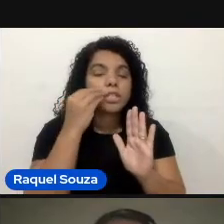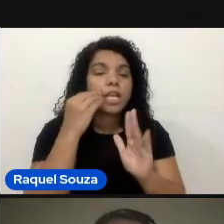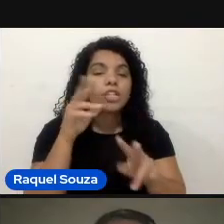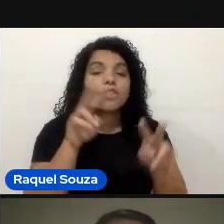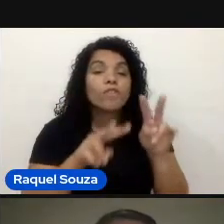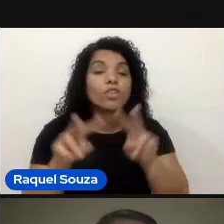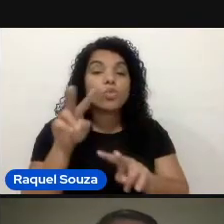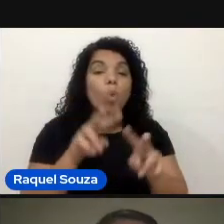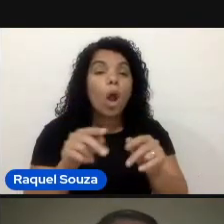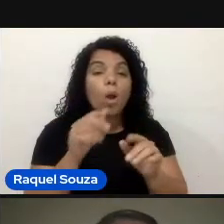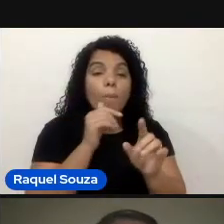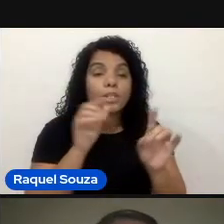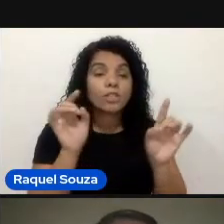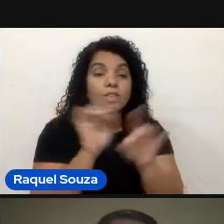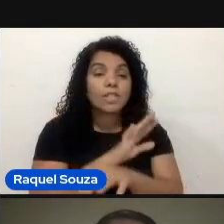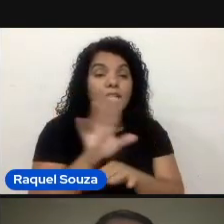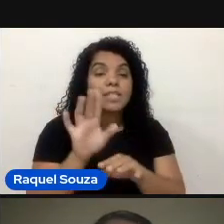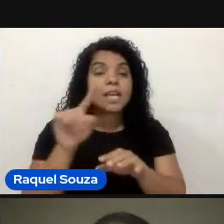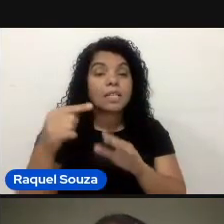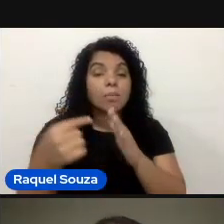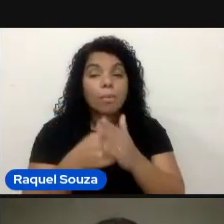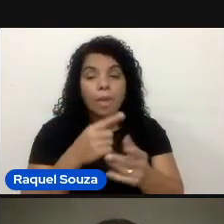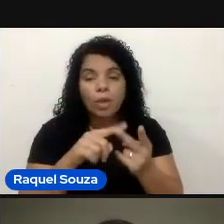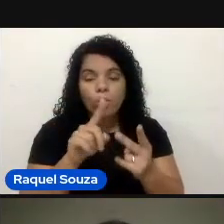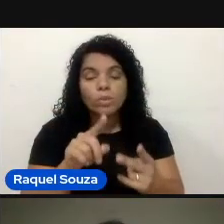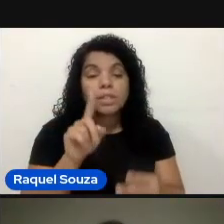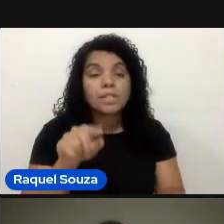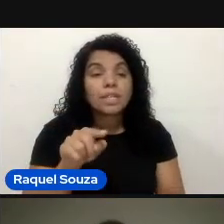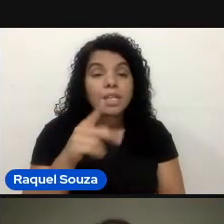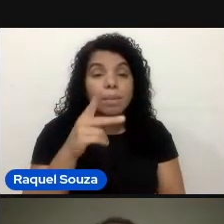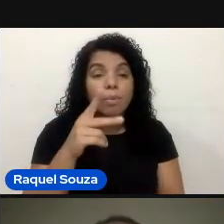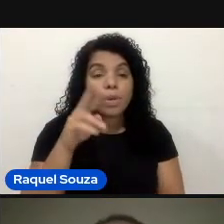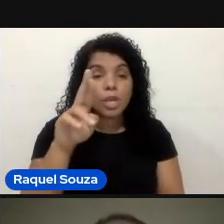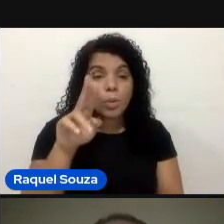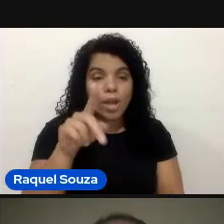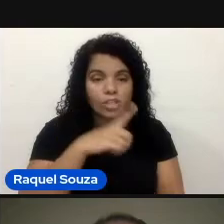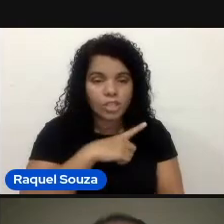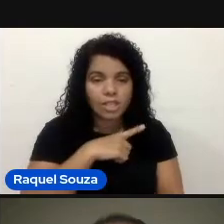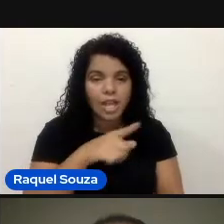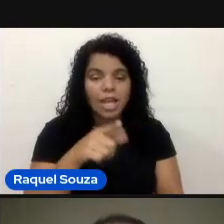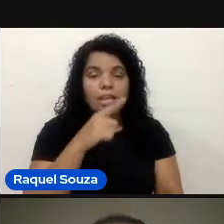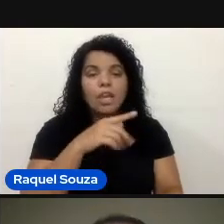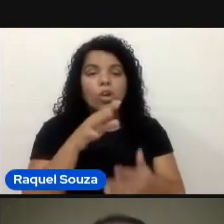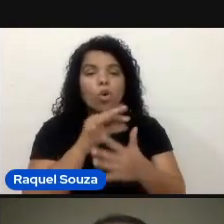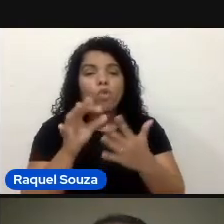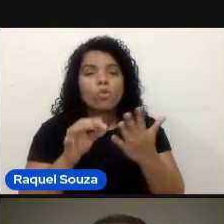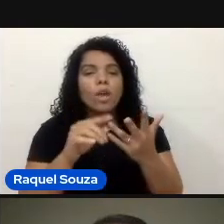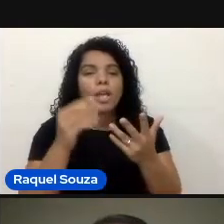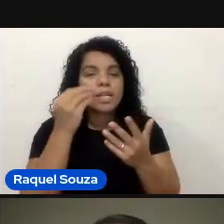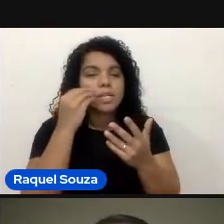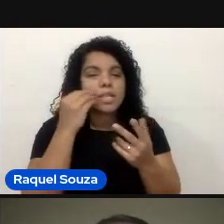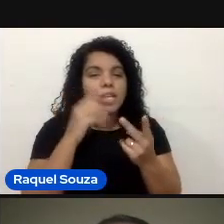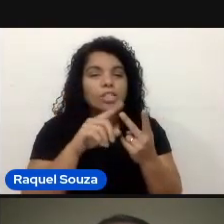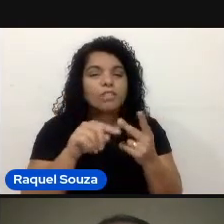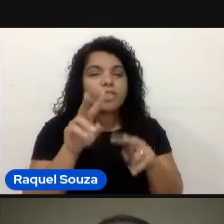conseguir finalizar e ir para perguntas. Então, aqui tem um pull request, por exemplo, que eu configurei esses testes visuais e de